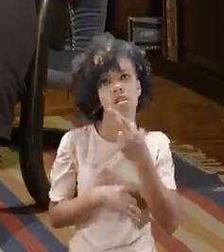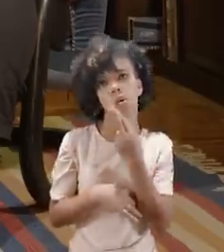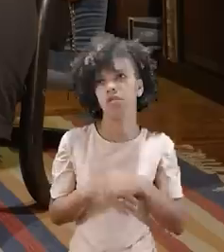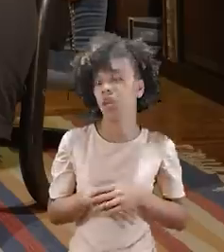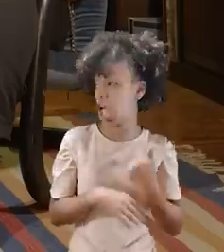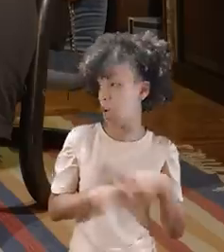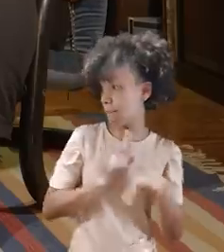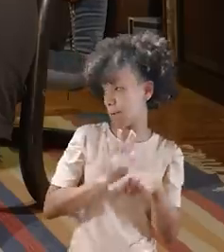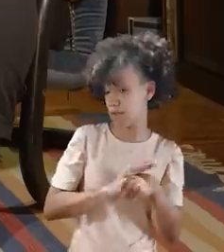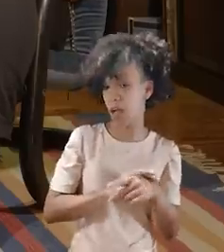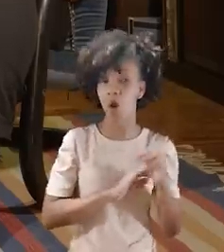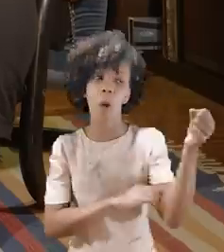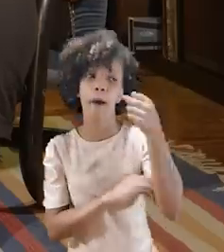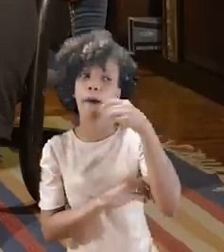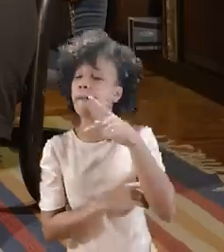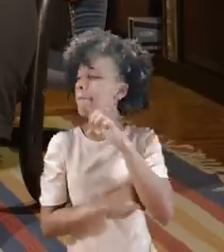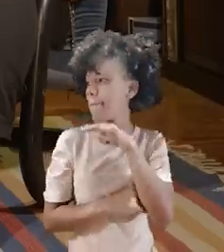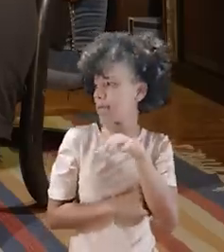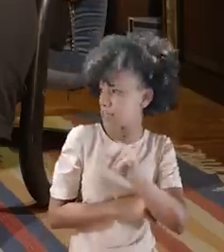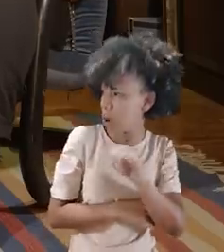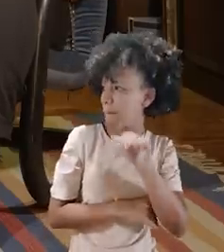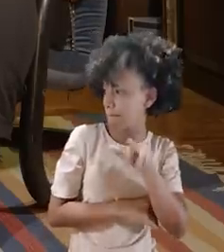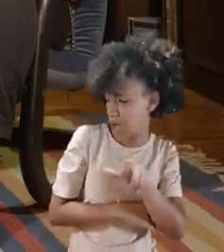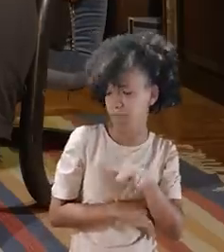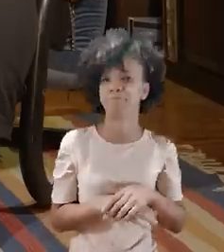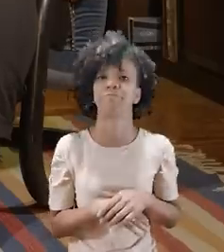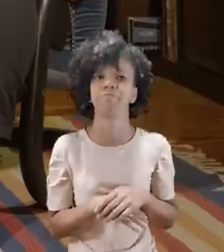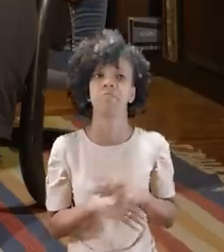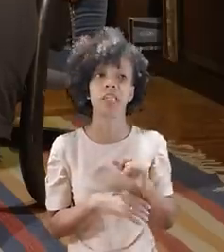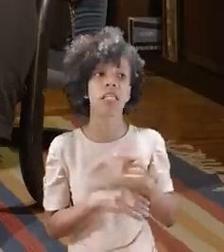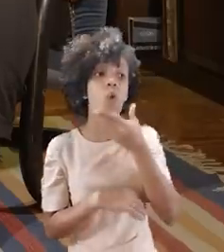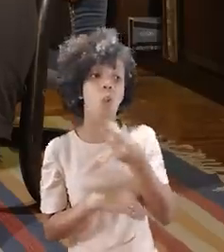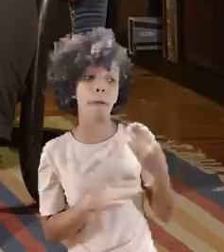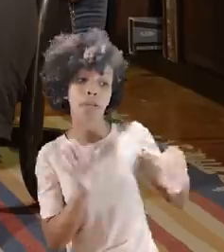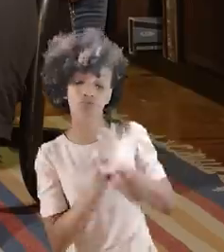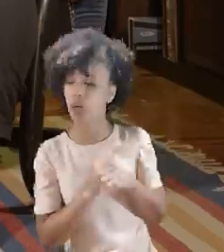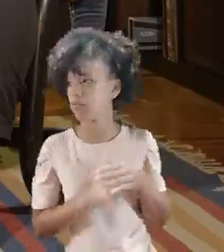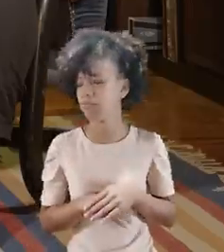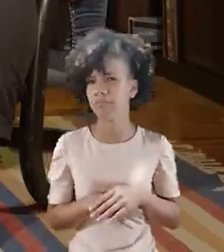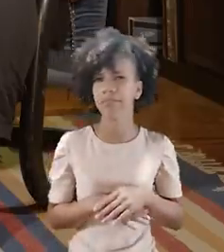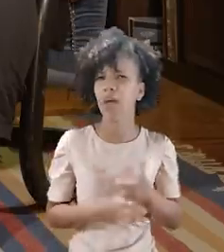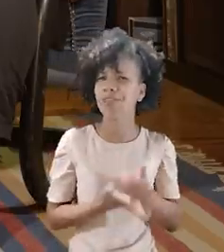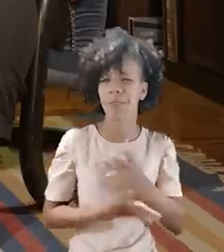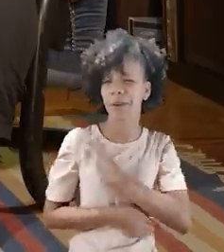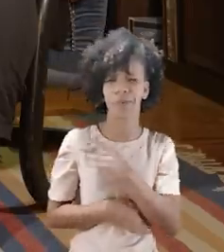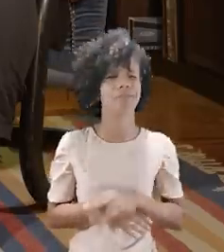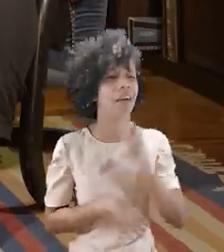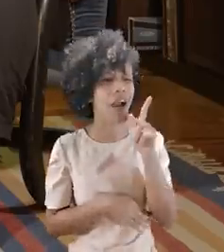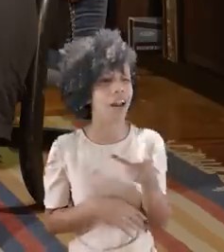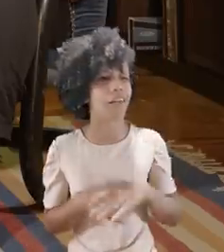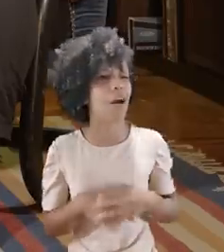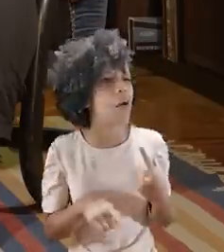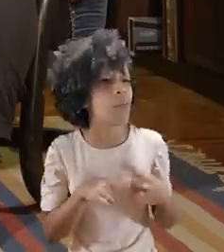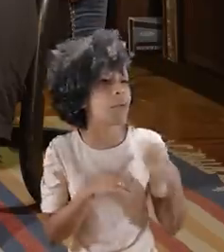dona de um restaurante Eu tô sou dono de um barco a o pensam bar cara se chega um cara eu eu sempre disse preconceito falava